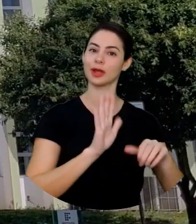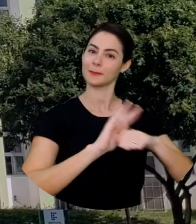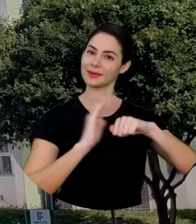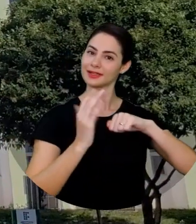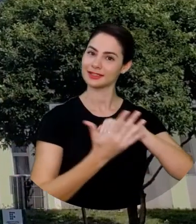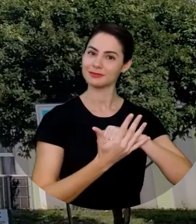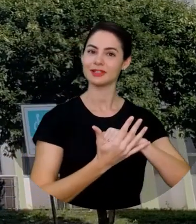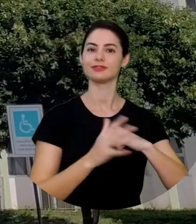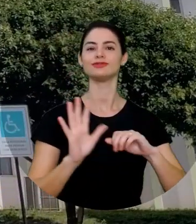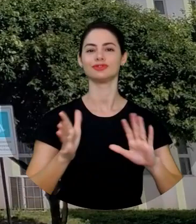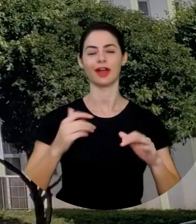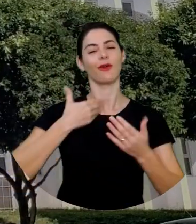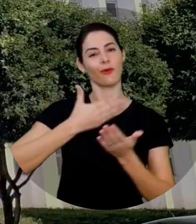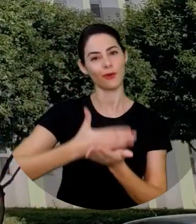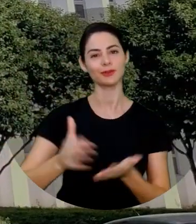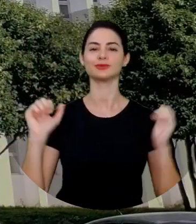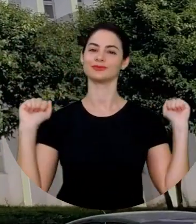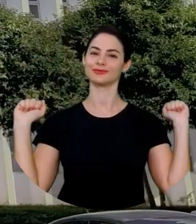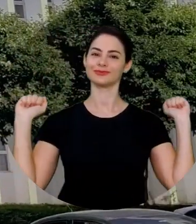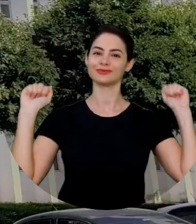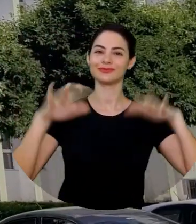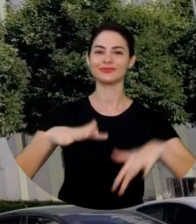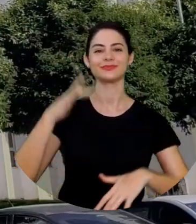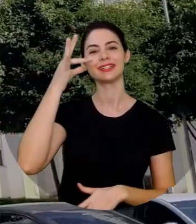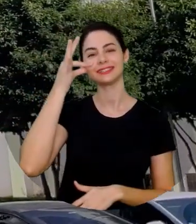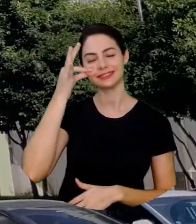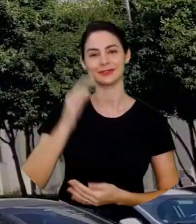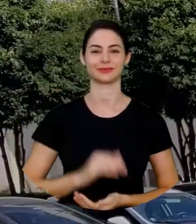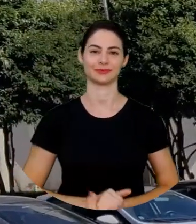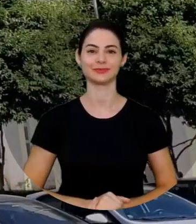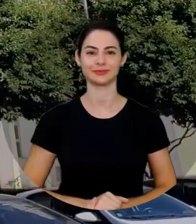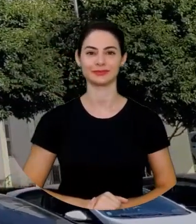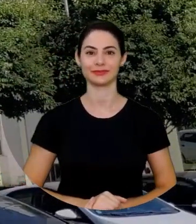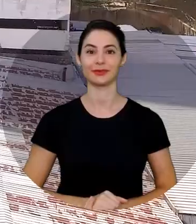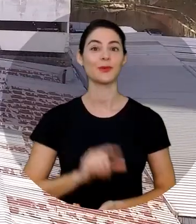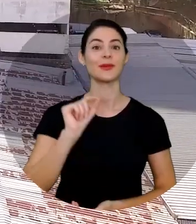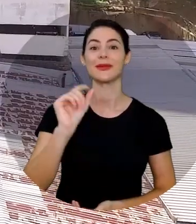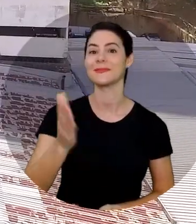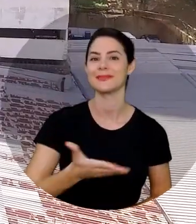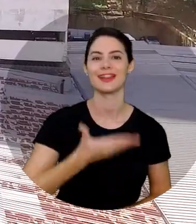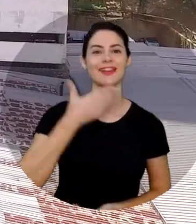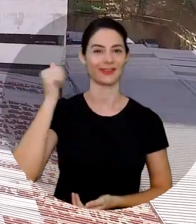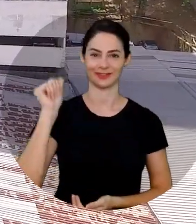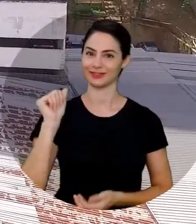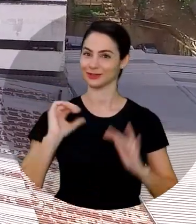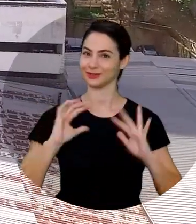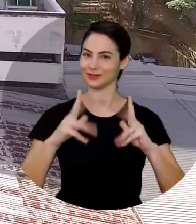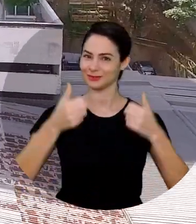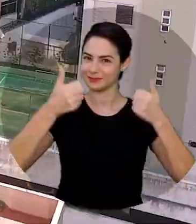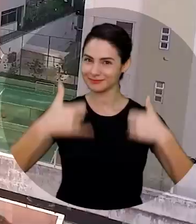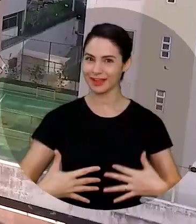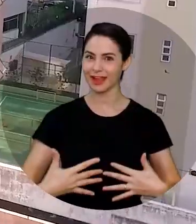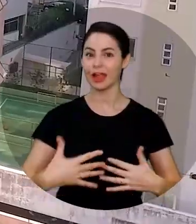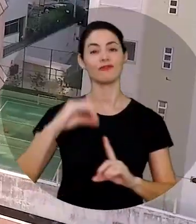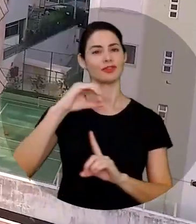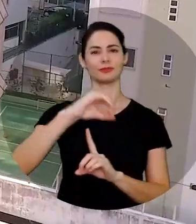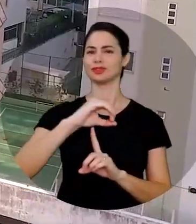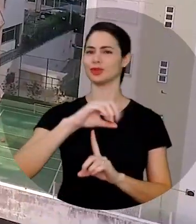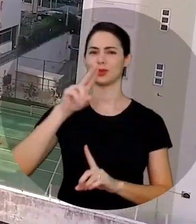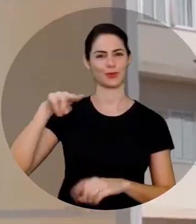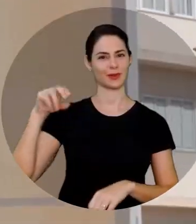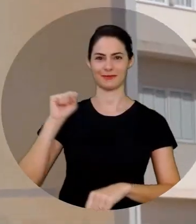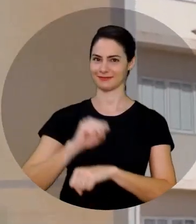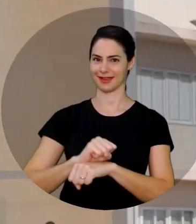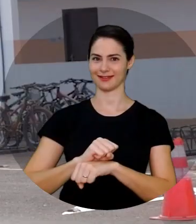pronto durante a pandemia e foi ocupado assim que as atividades voltaram a ser presenciais. E sabe o que é melhor nisso tudo? É que o